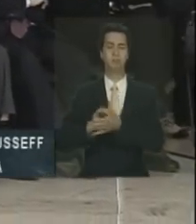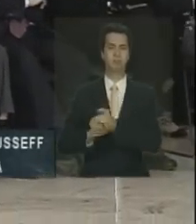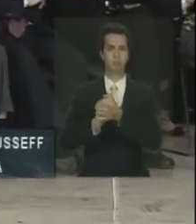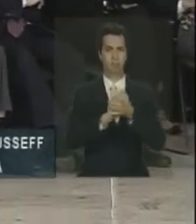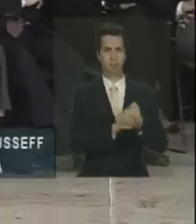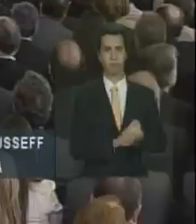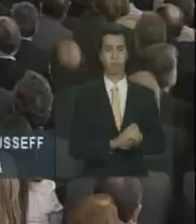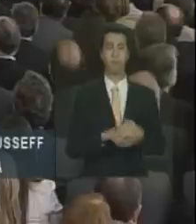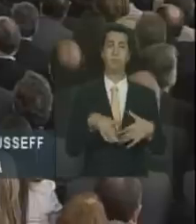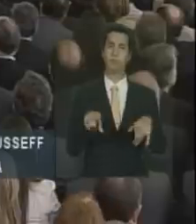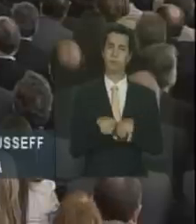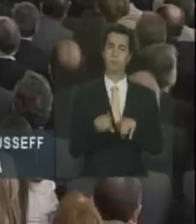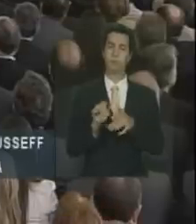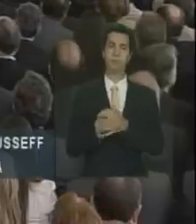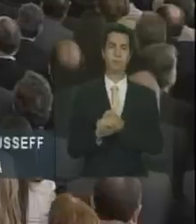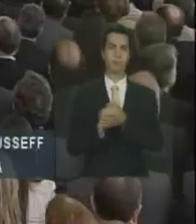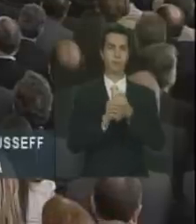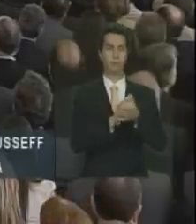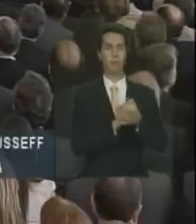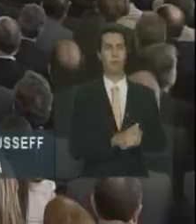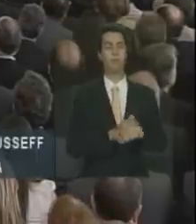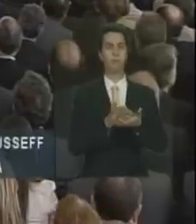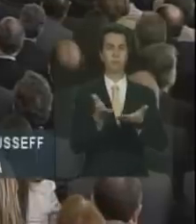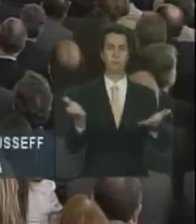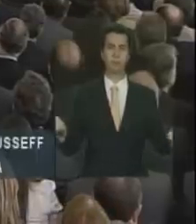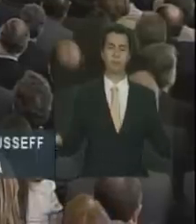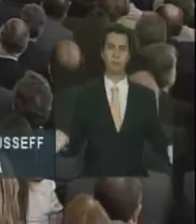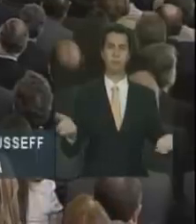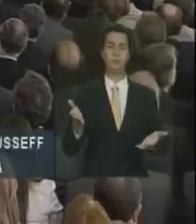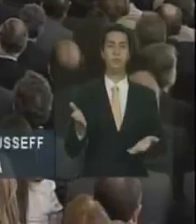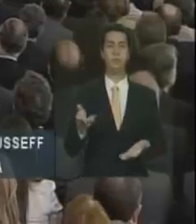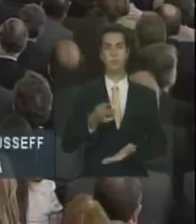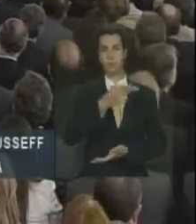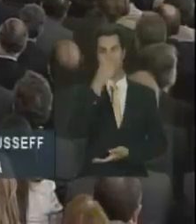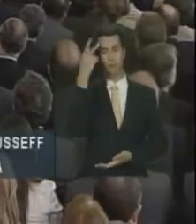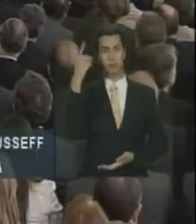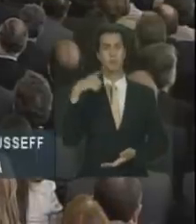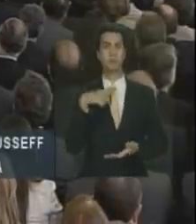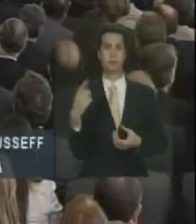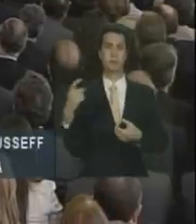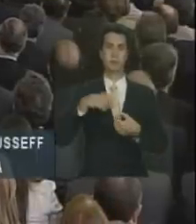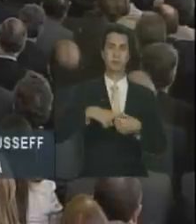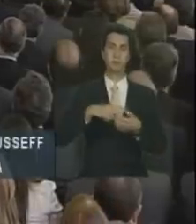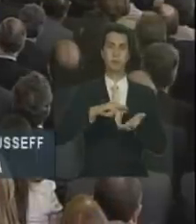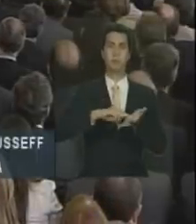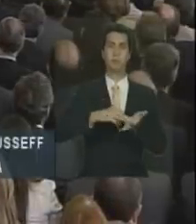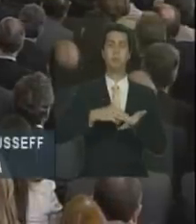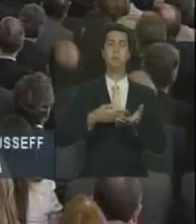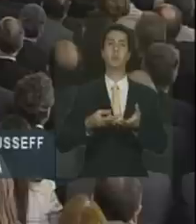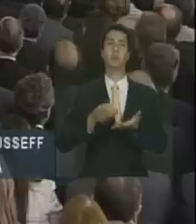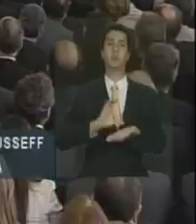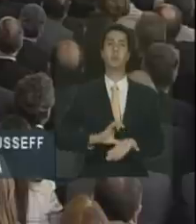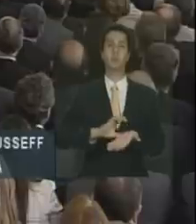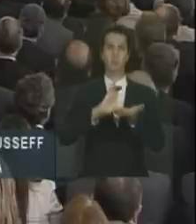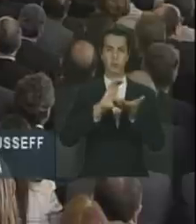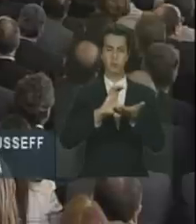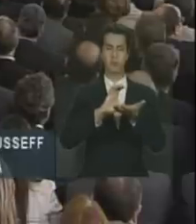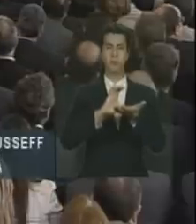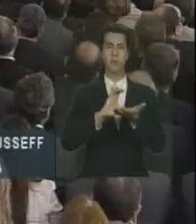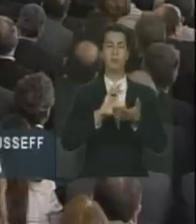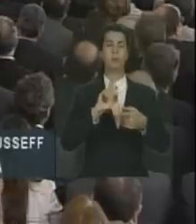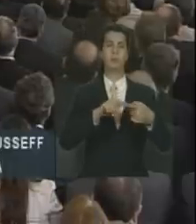Cumprimentar os senhores e as senhoras, integrantes dos conselhos setoriais de competitividade, trabalhadores,